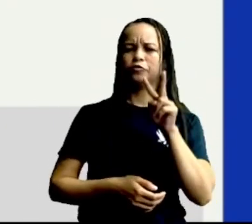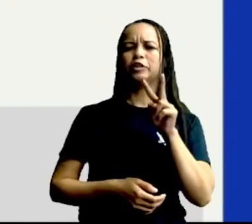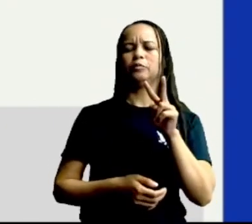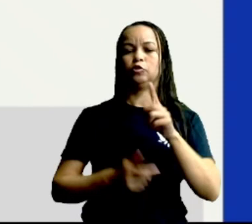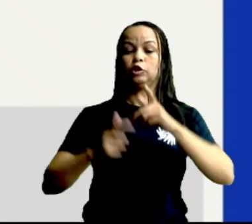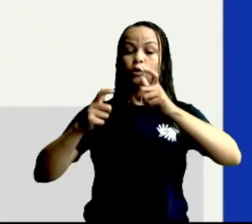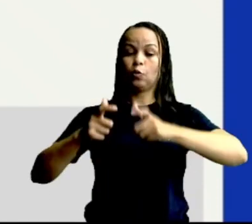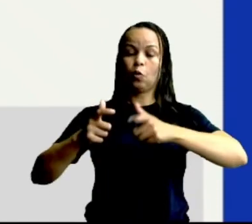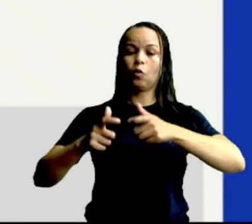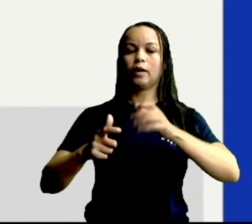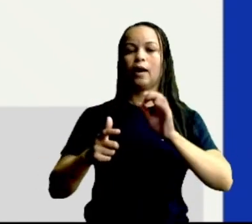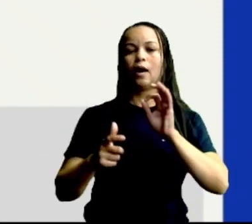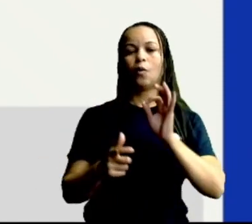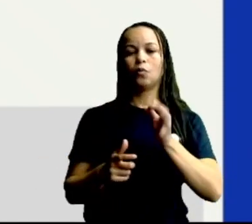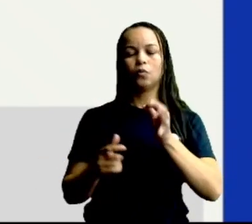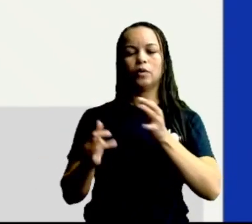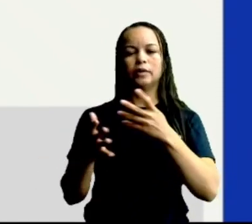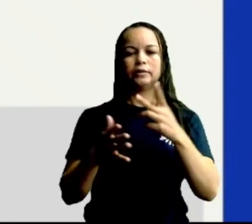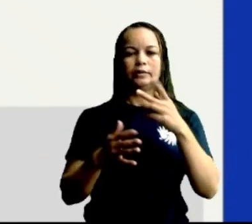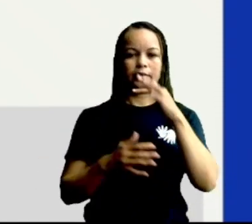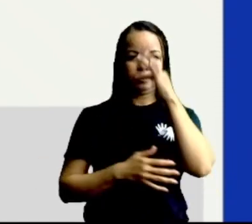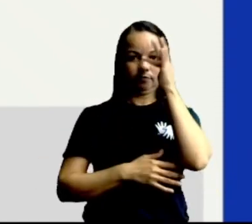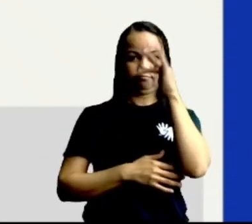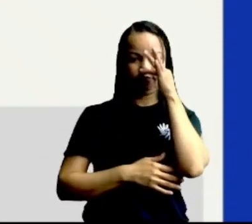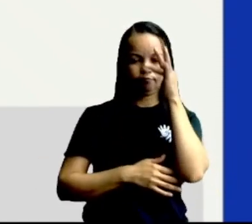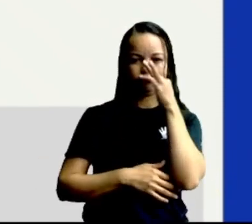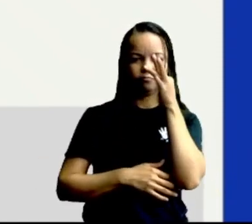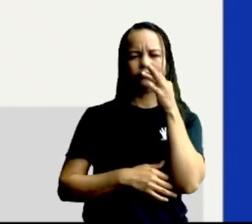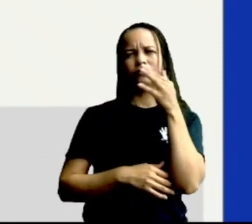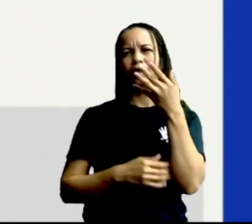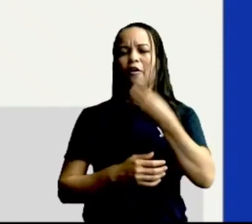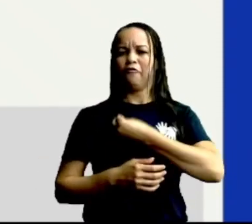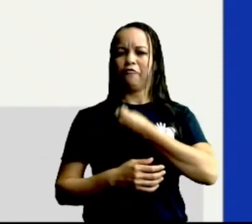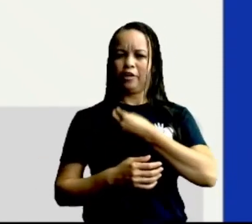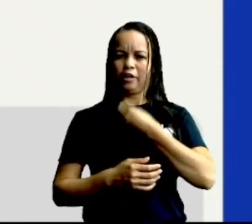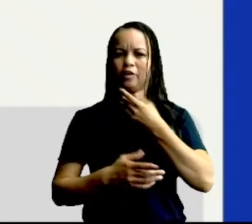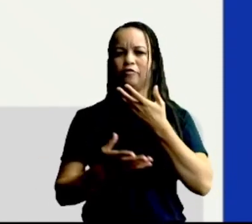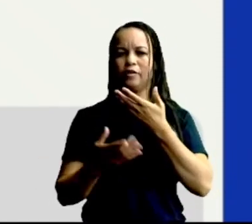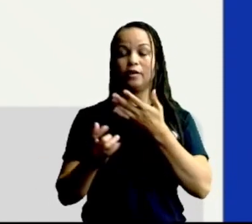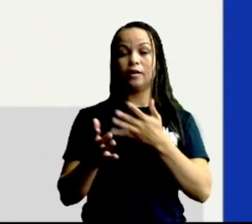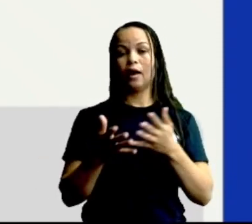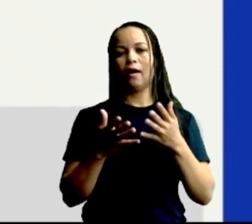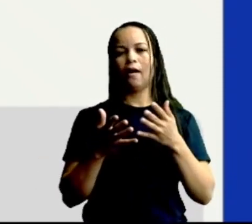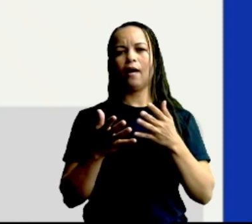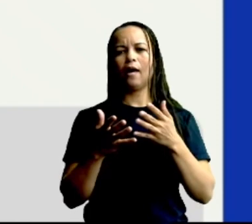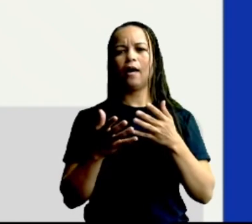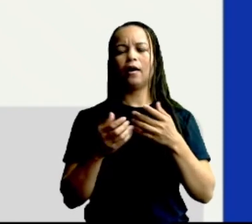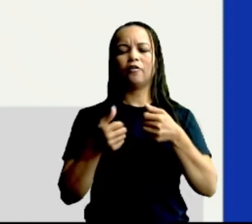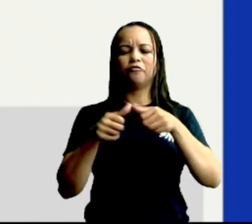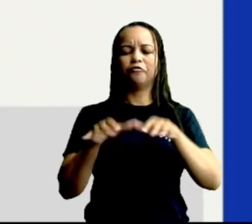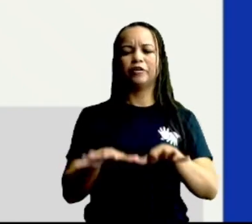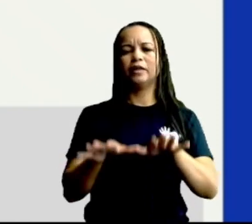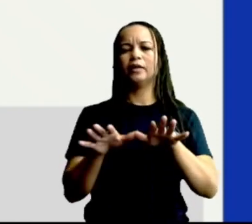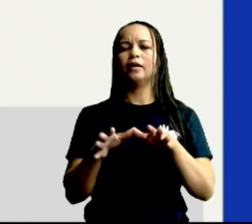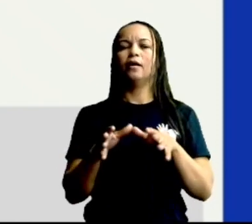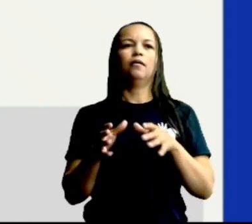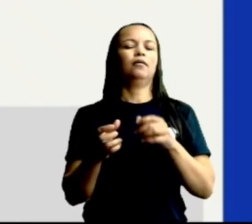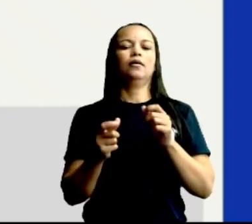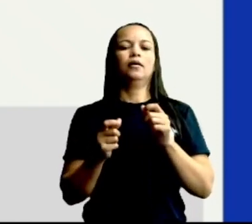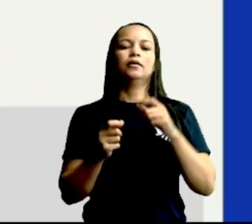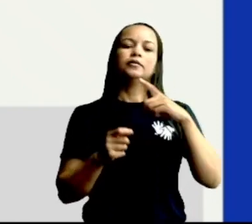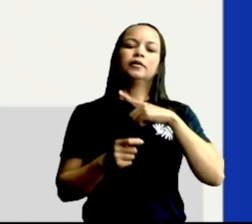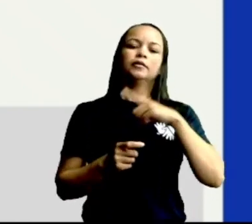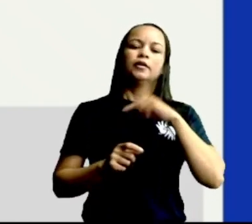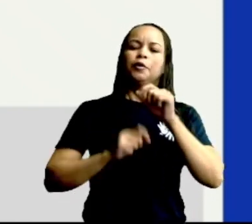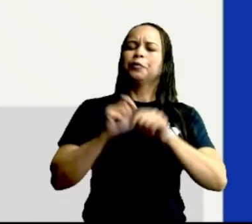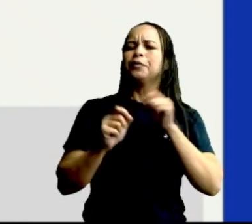habitat, que é o ambiente em que a planta está lá, né, vive, se encontra, né? Ela vai ficar ali onde tem o quê?